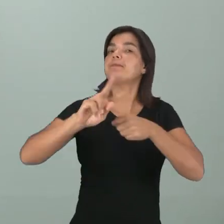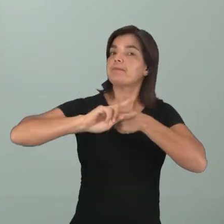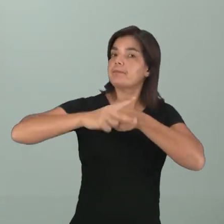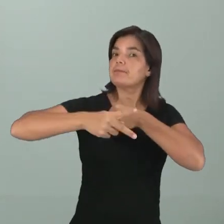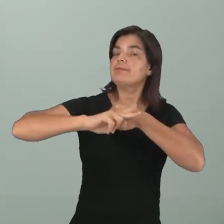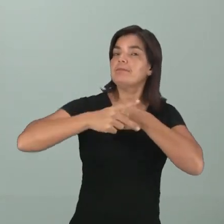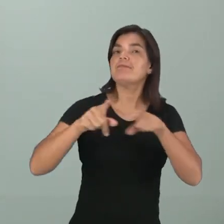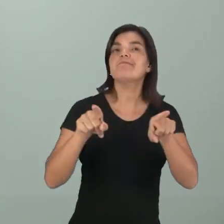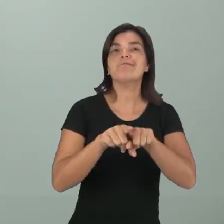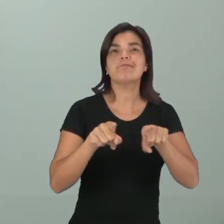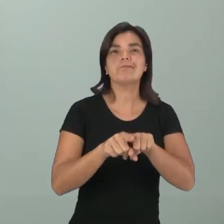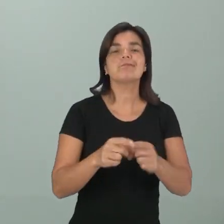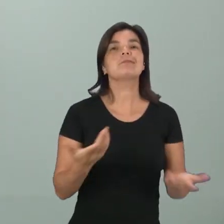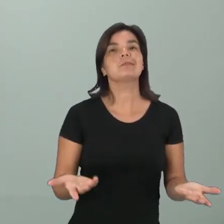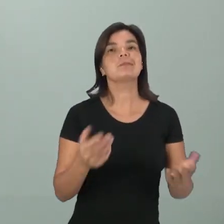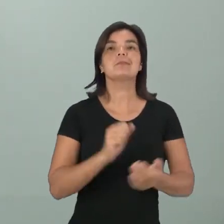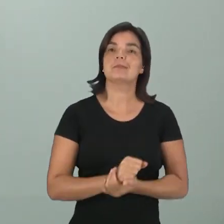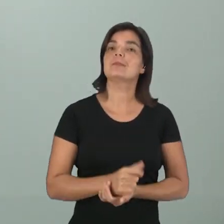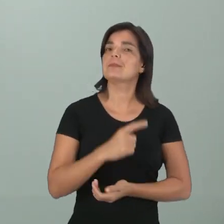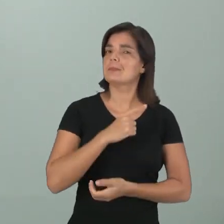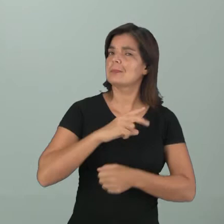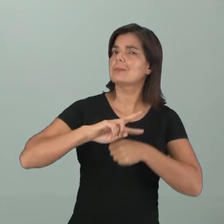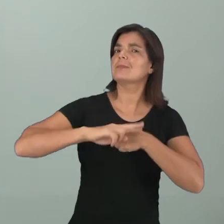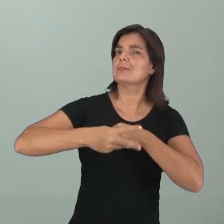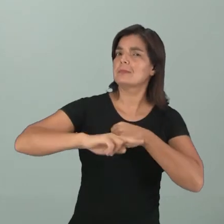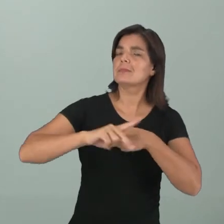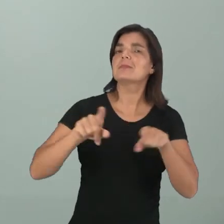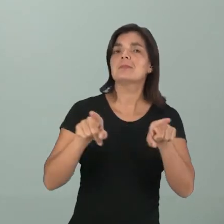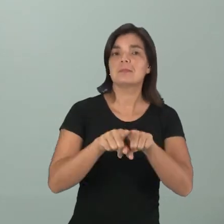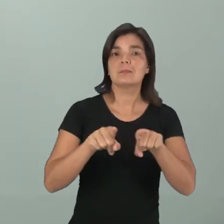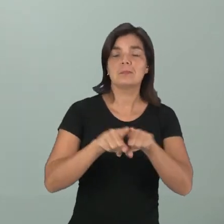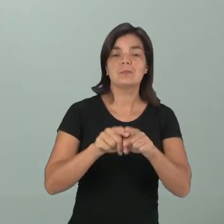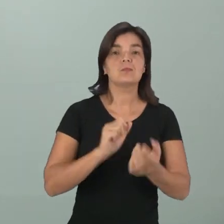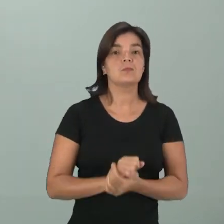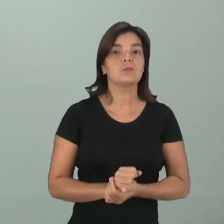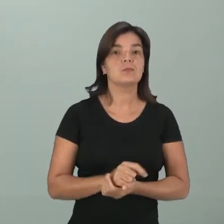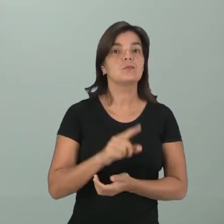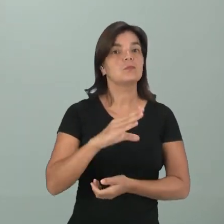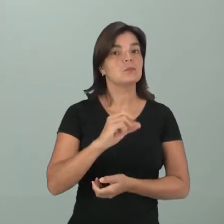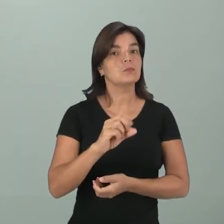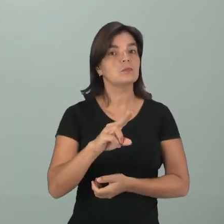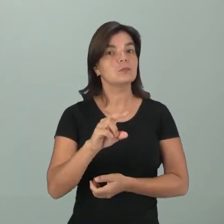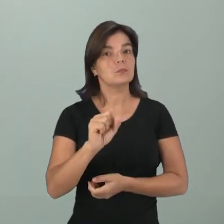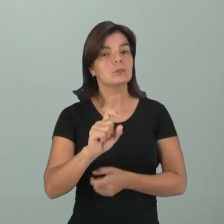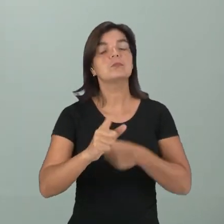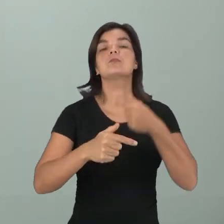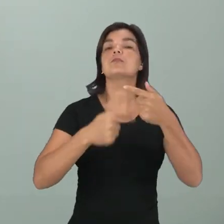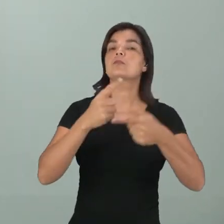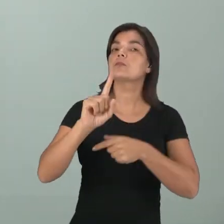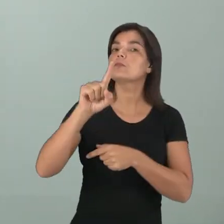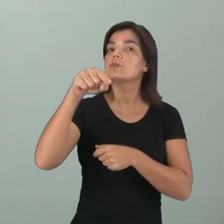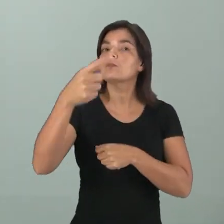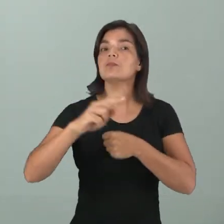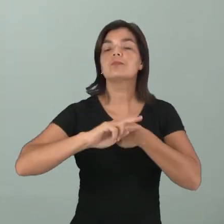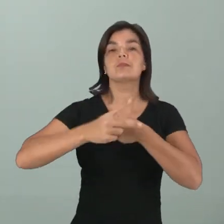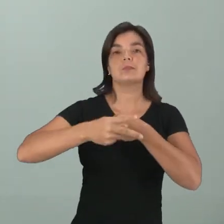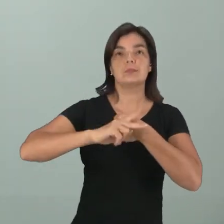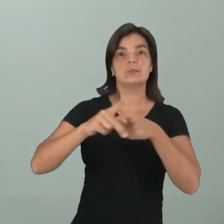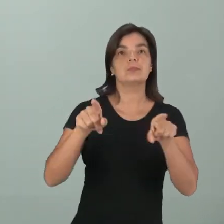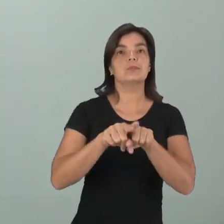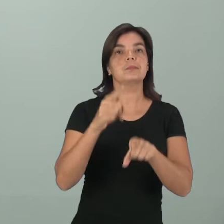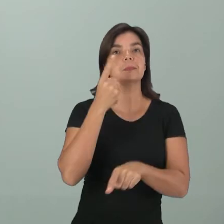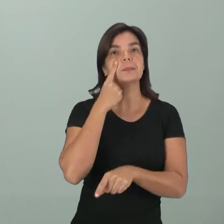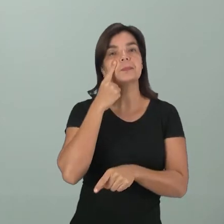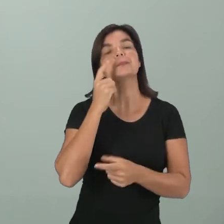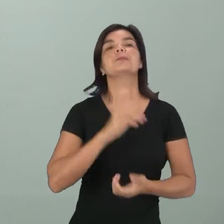gerar consequência. Inclusive, terá consequência que também servirá de causa que gerará outra consequência.